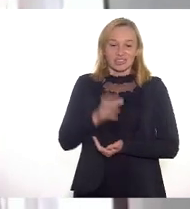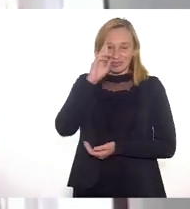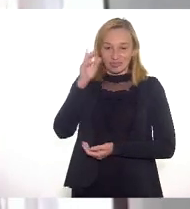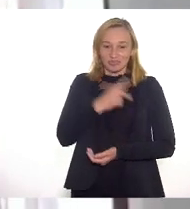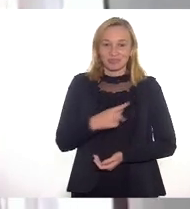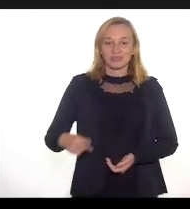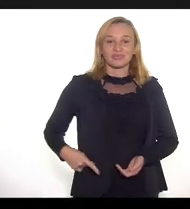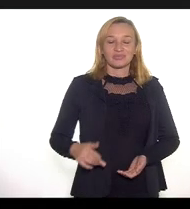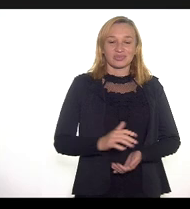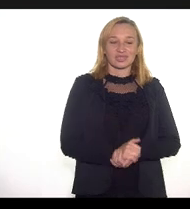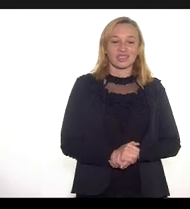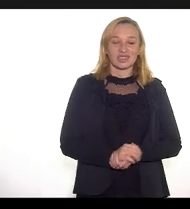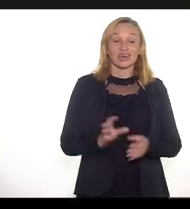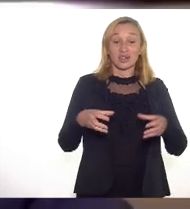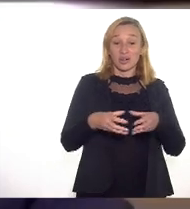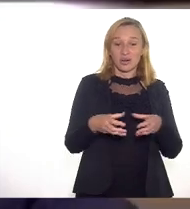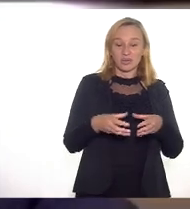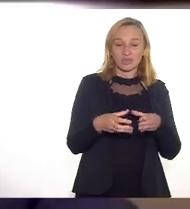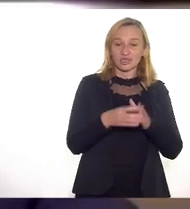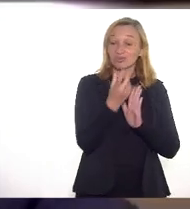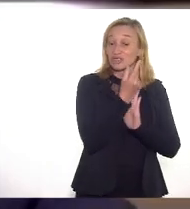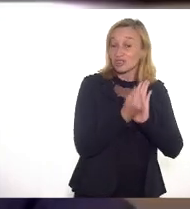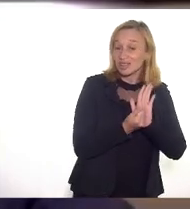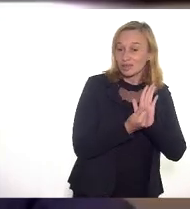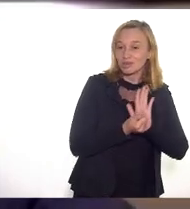presidente. Ok. Pela Comissão de Orçamento,